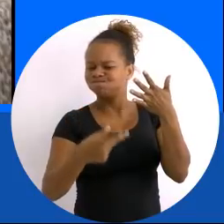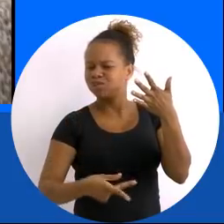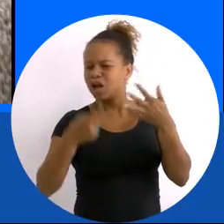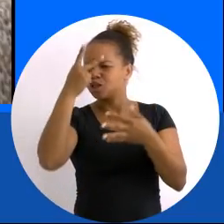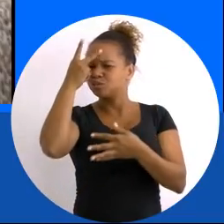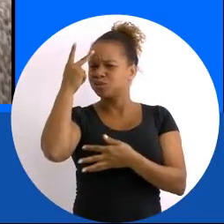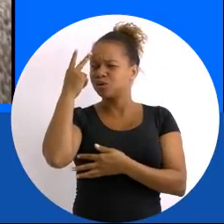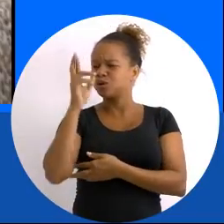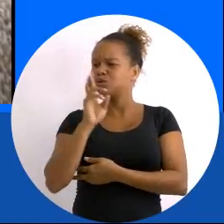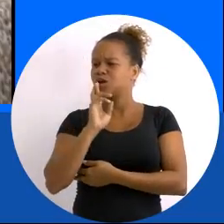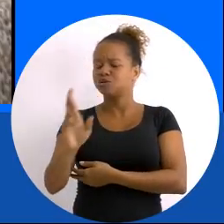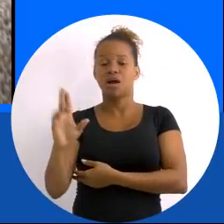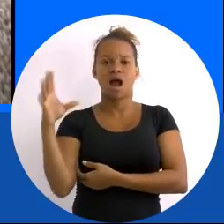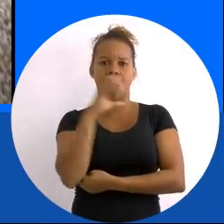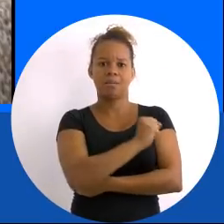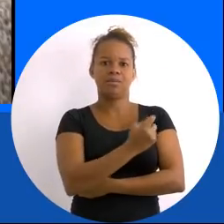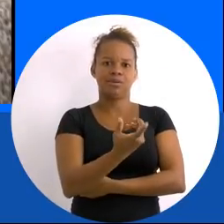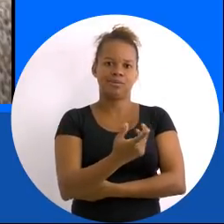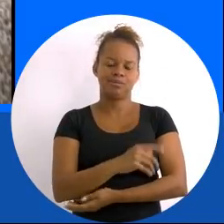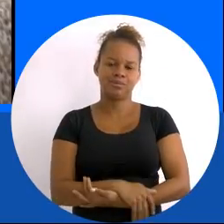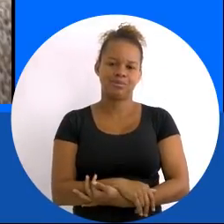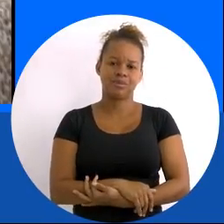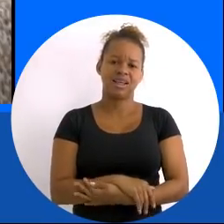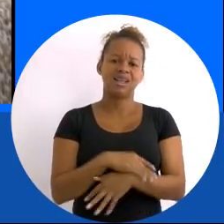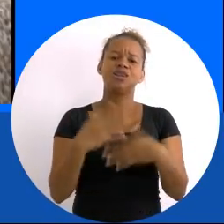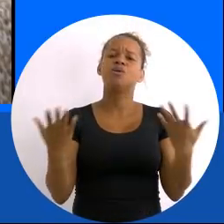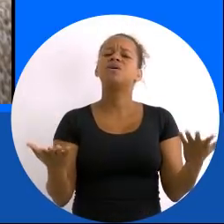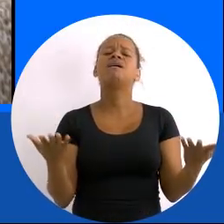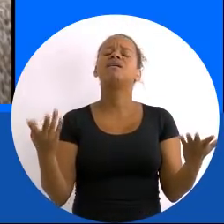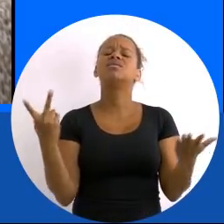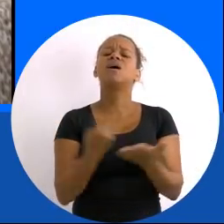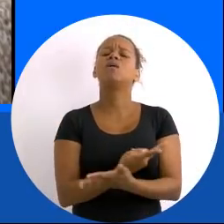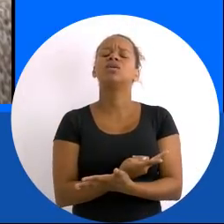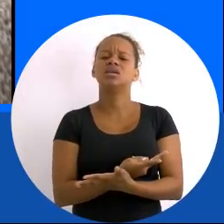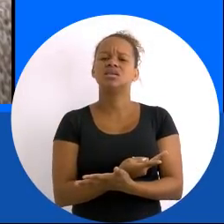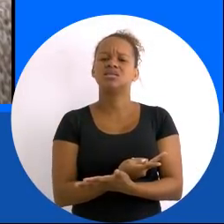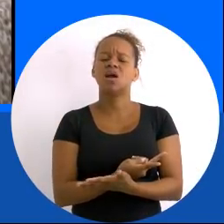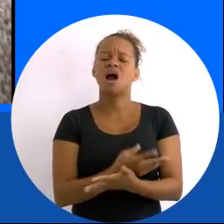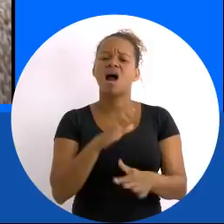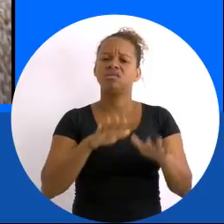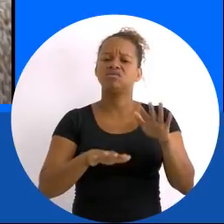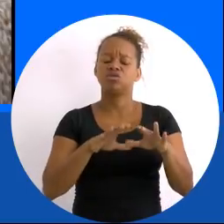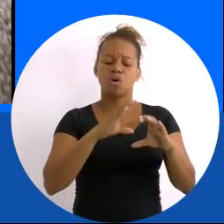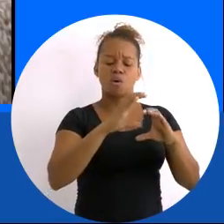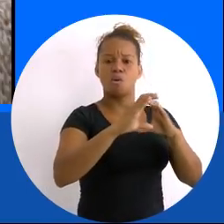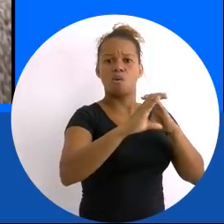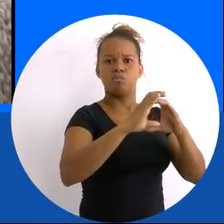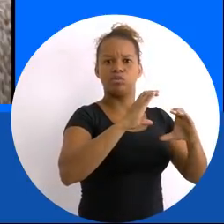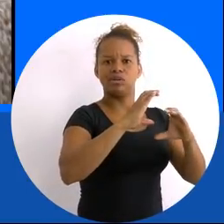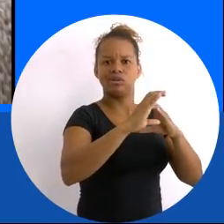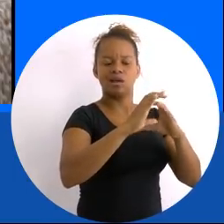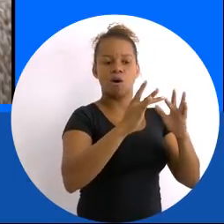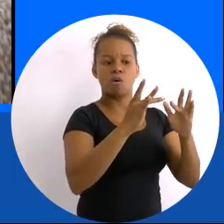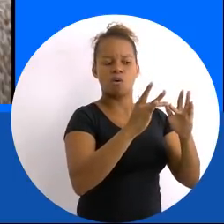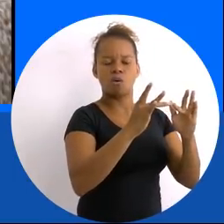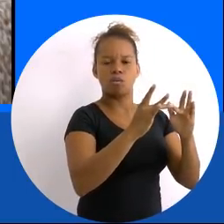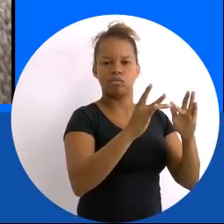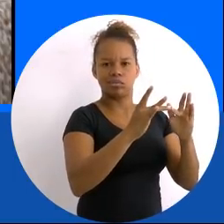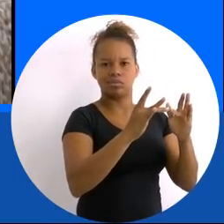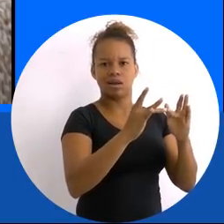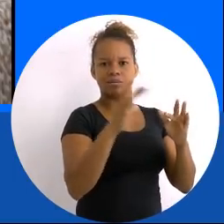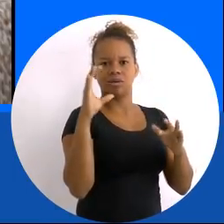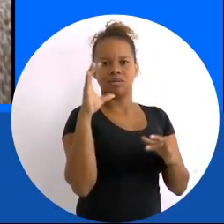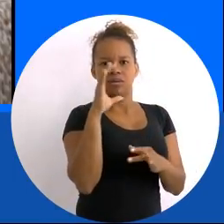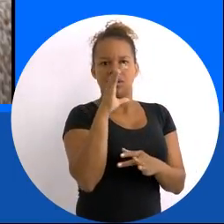pessoas conseguem uma resposta imediata, né? Então o que isso aconteceu? Deixou as comunicações ou os contatos